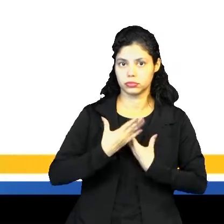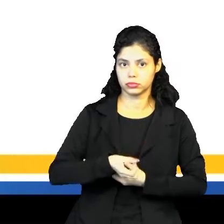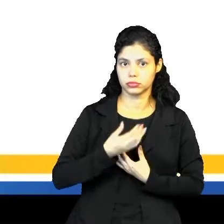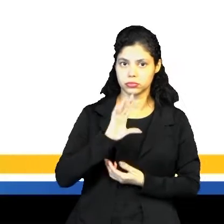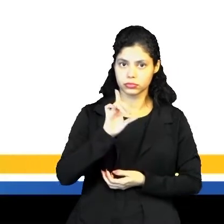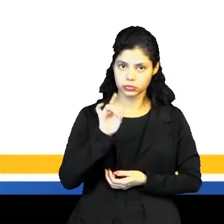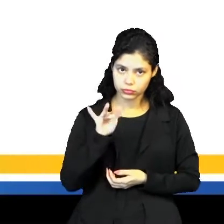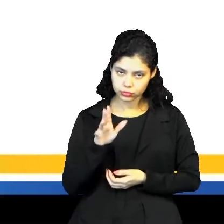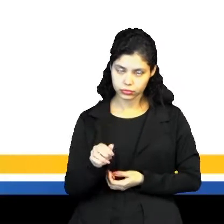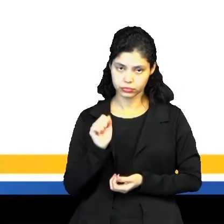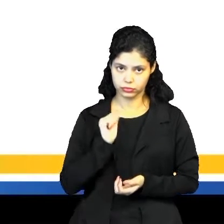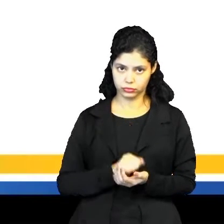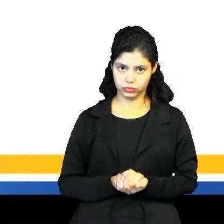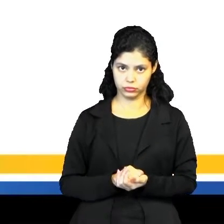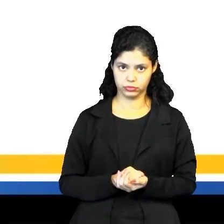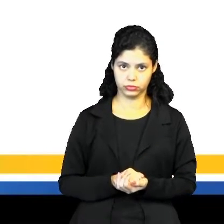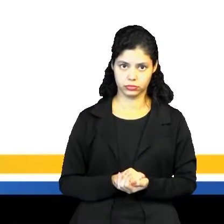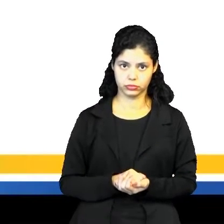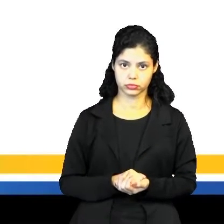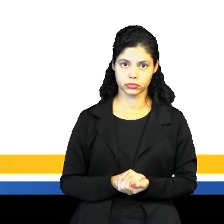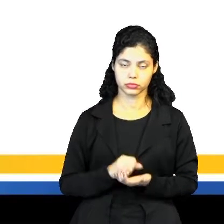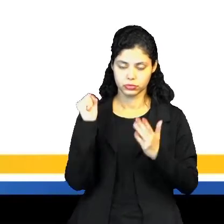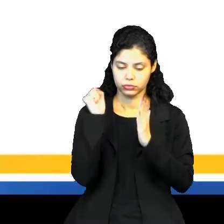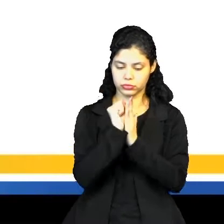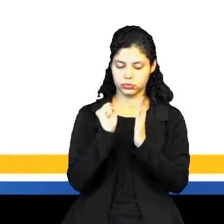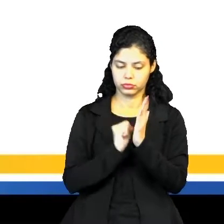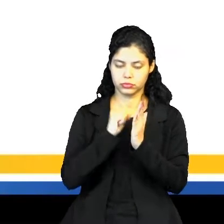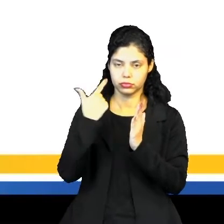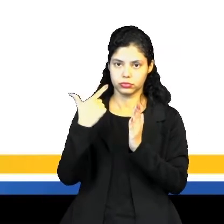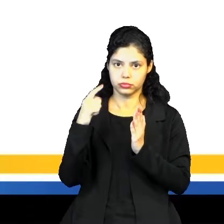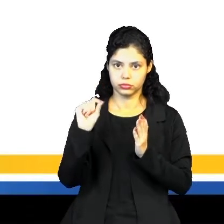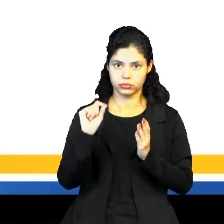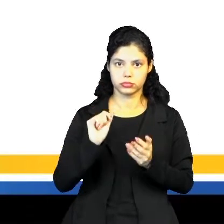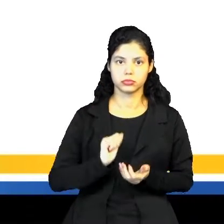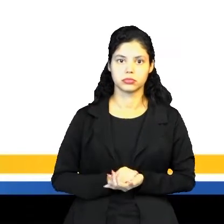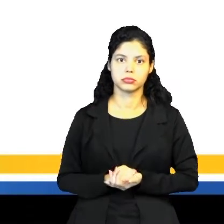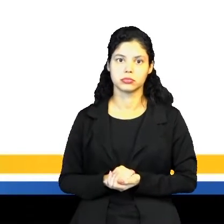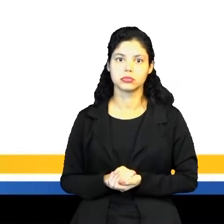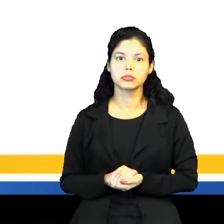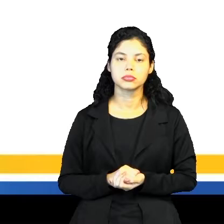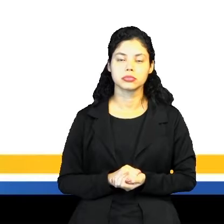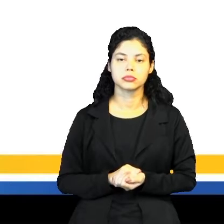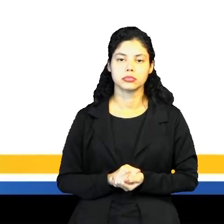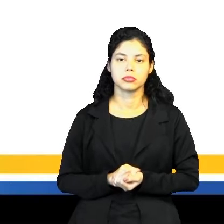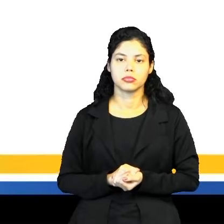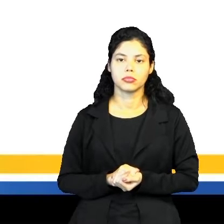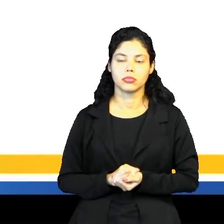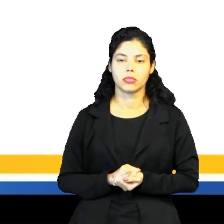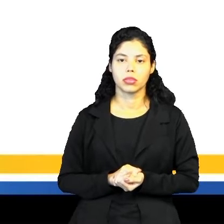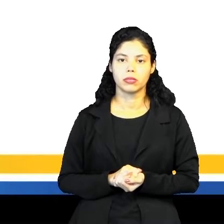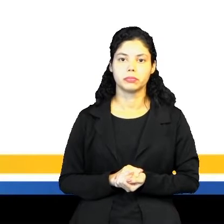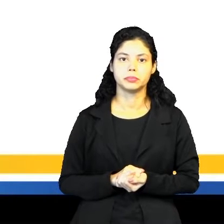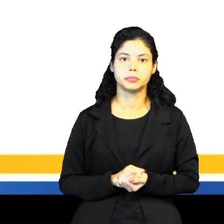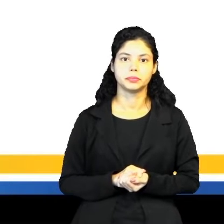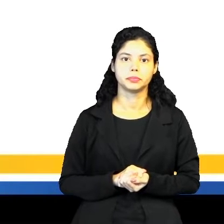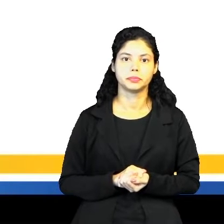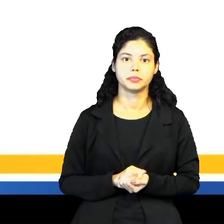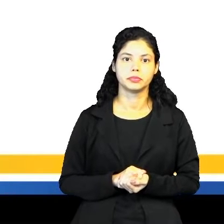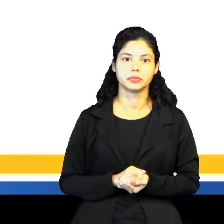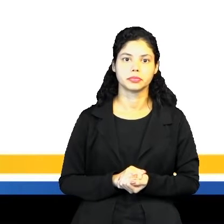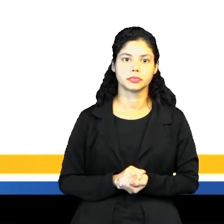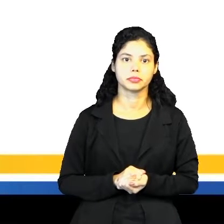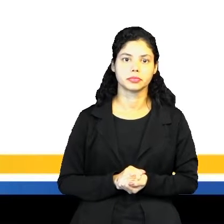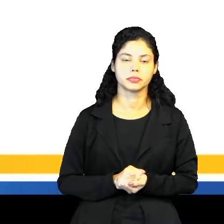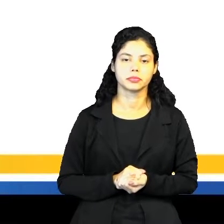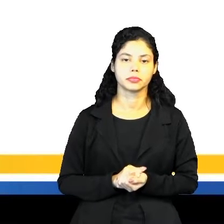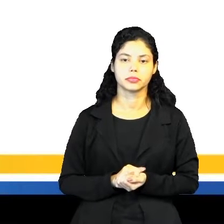chileno, do século XX, ou seja, do século XX, considerado entre os melhores e mais influentes artistas de